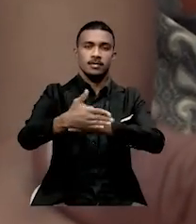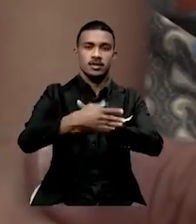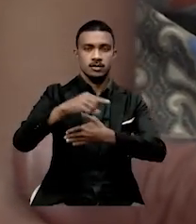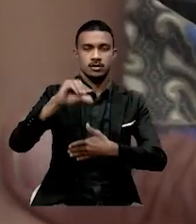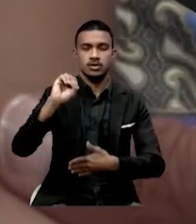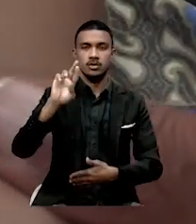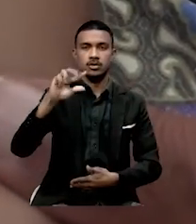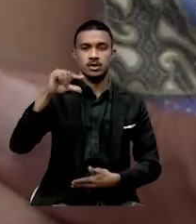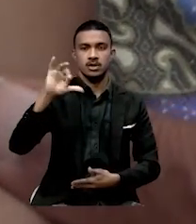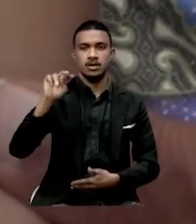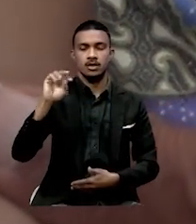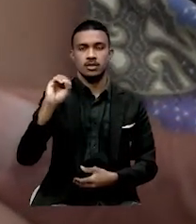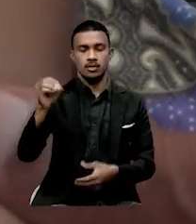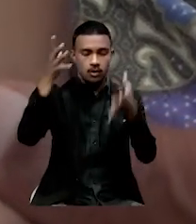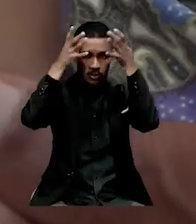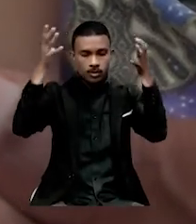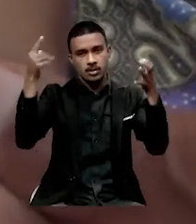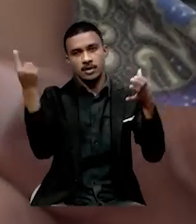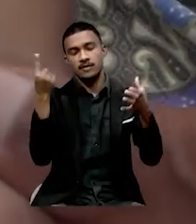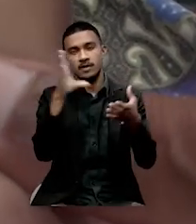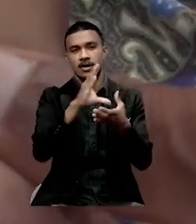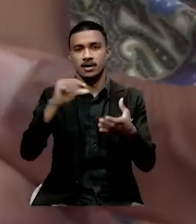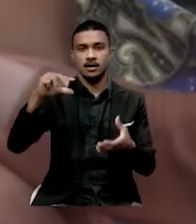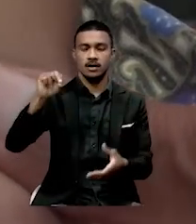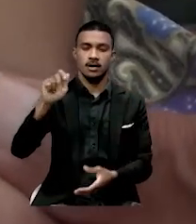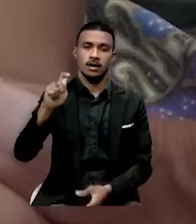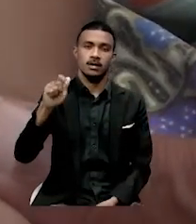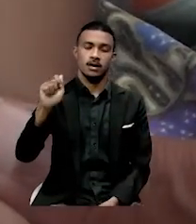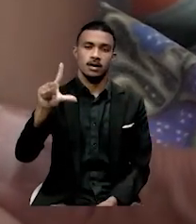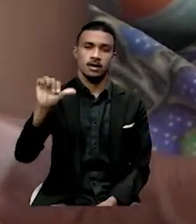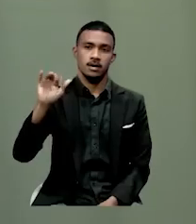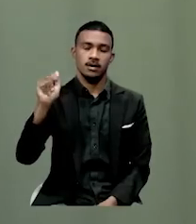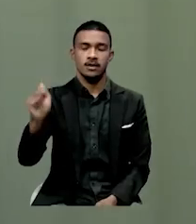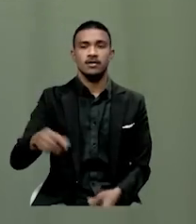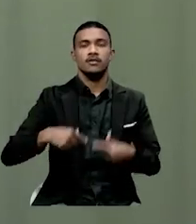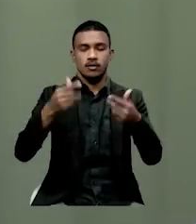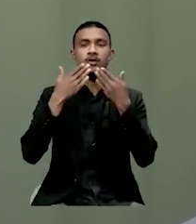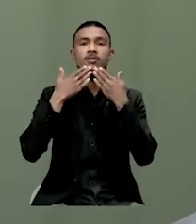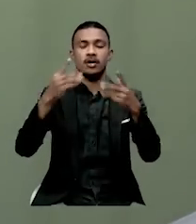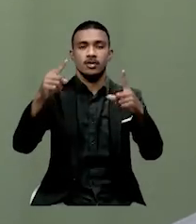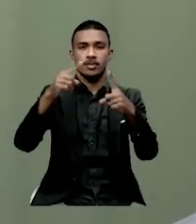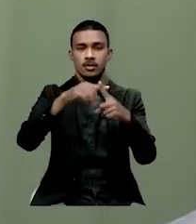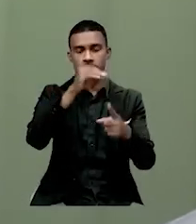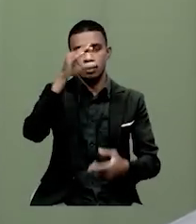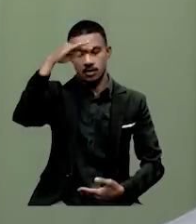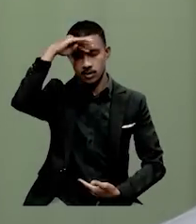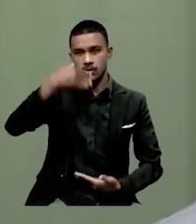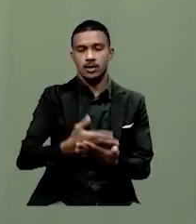nia ulum bot ba bebek. Tambane Natalia agradece ba Sanana Gusmaung nebe ho fuan bot hareni wan ho di halo